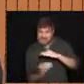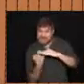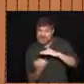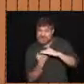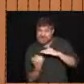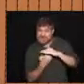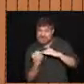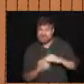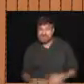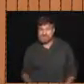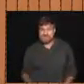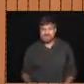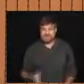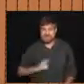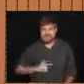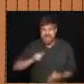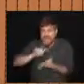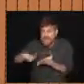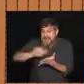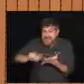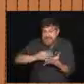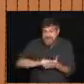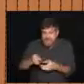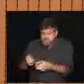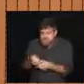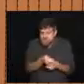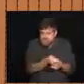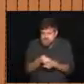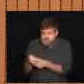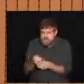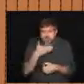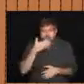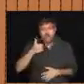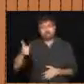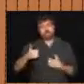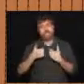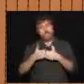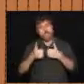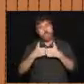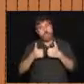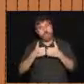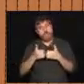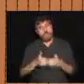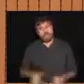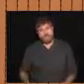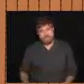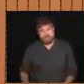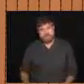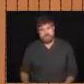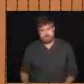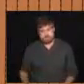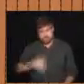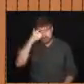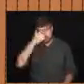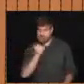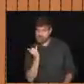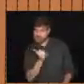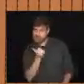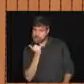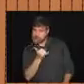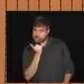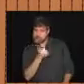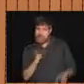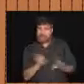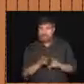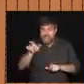empresas, por uma higienização melhor nos ônibus, nos coletivos. Mas eu tenho dito para as pessoas também